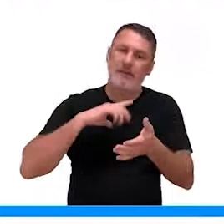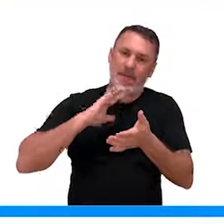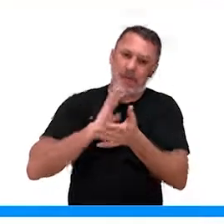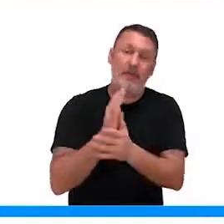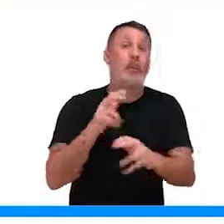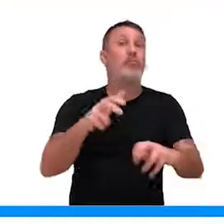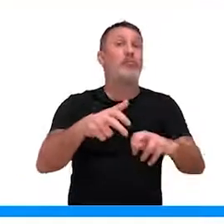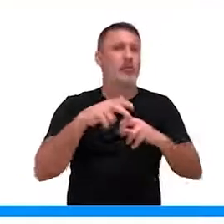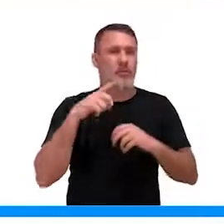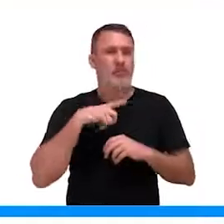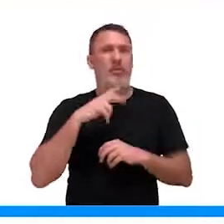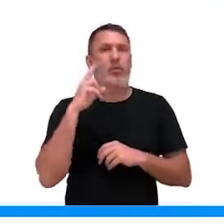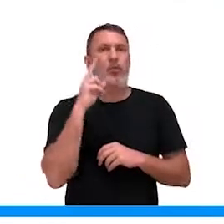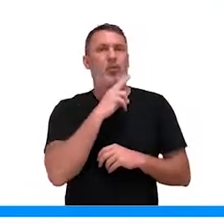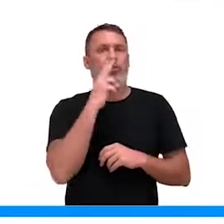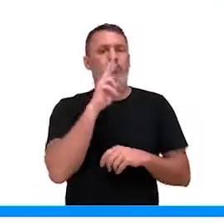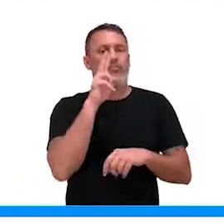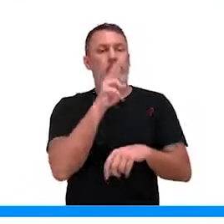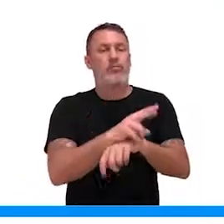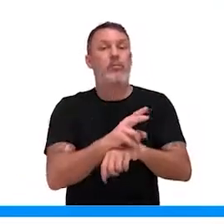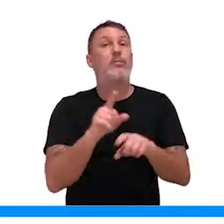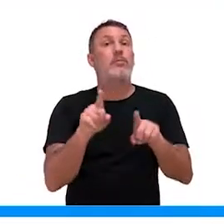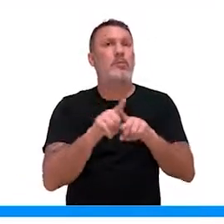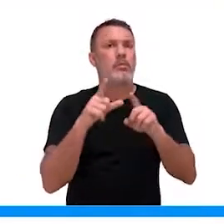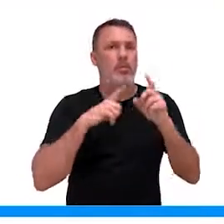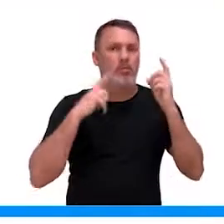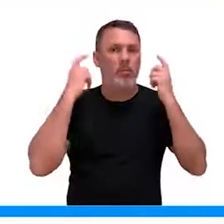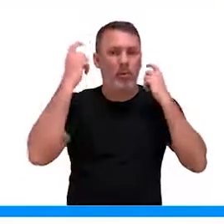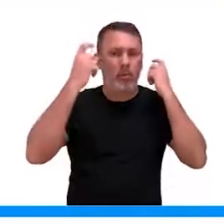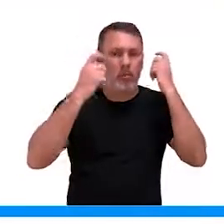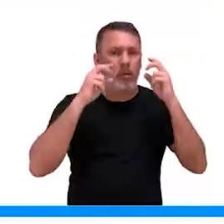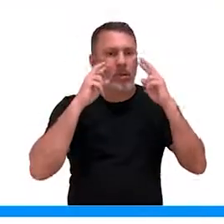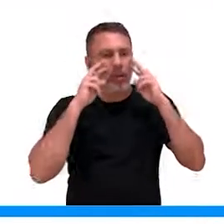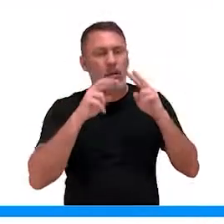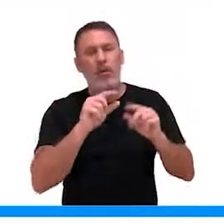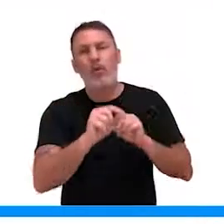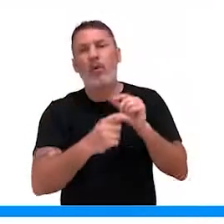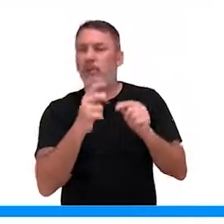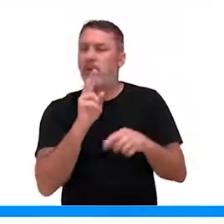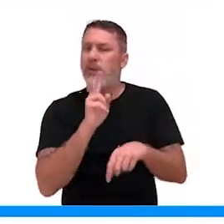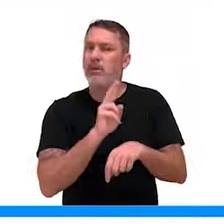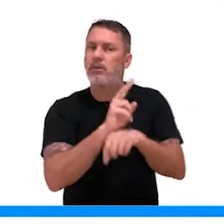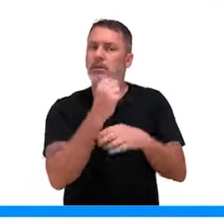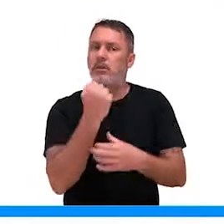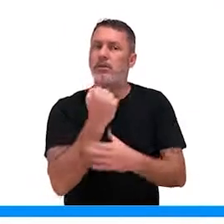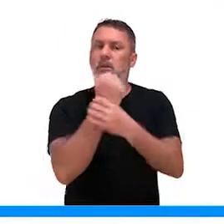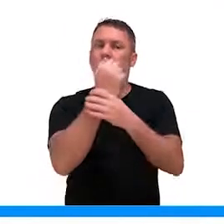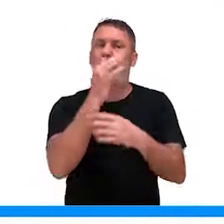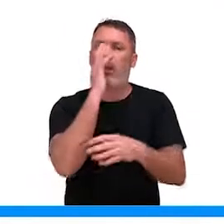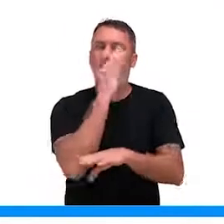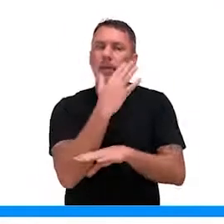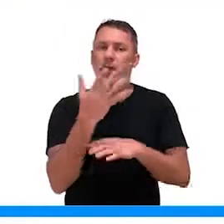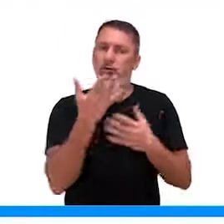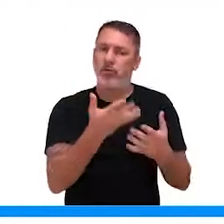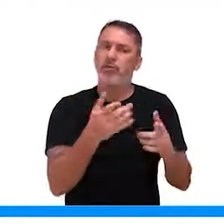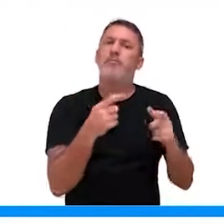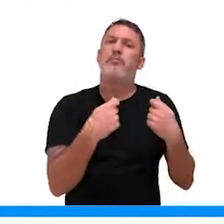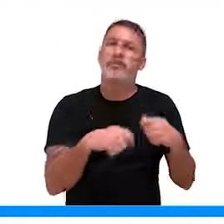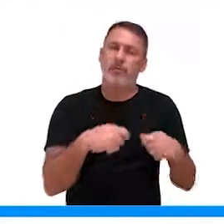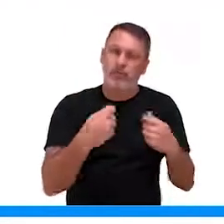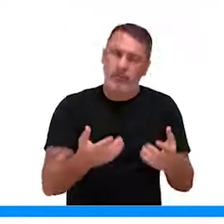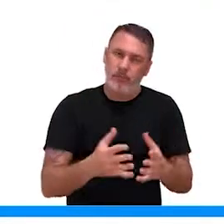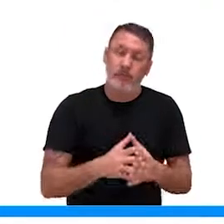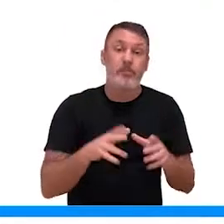urgência, uma preocupação, tá, no tocante à preservação ambiental da floresta amazônica. Inclusive,